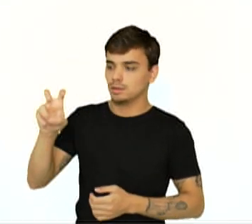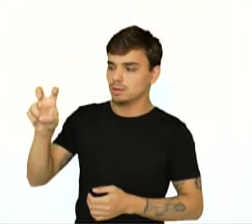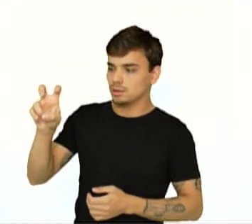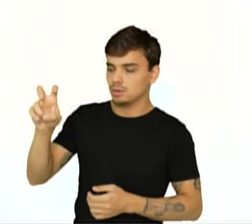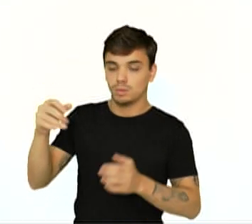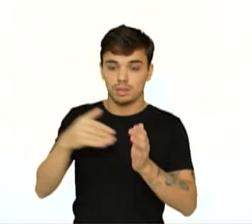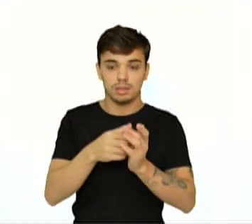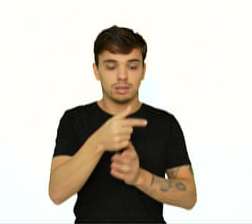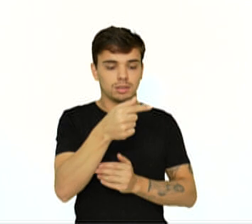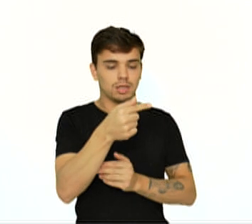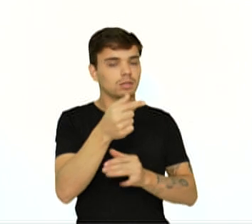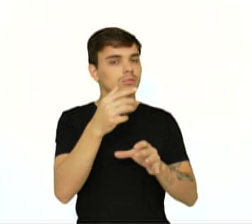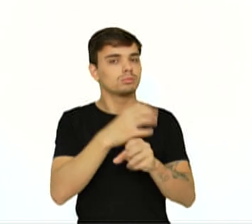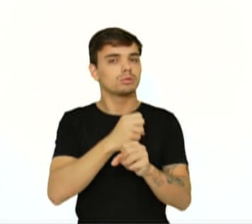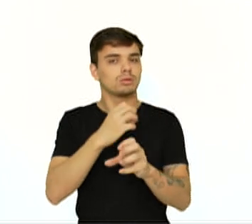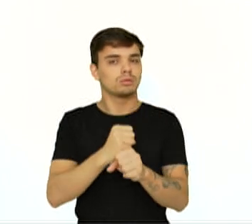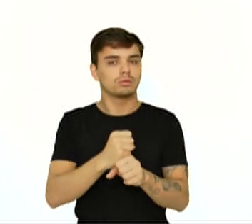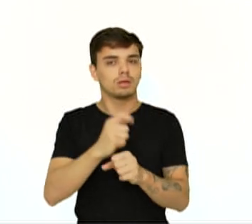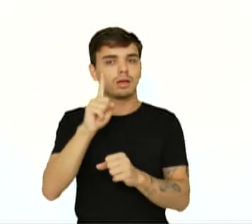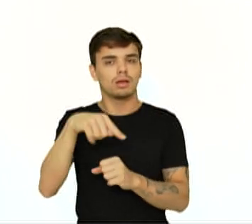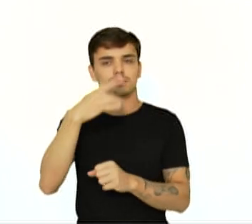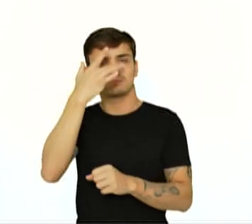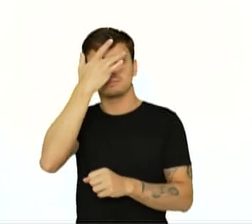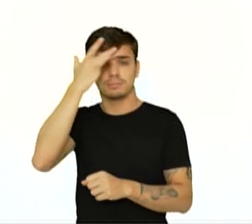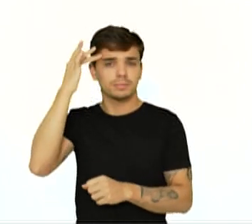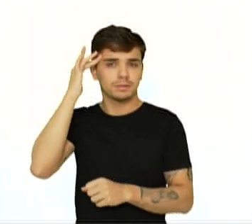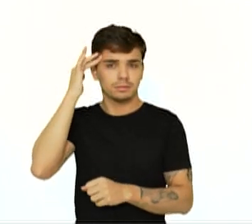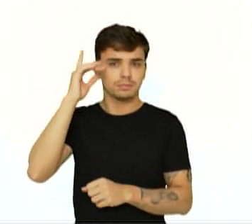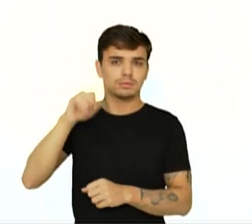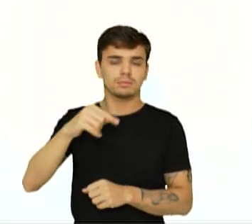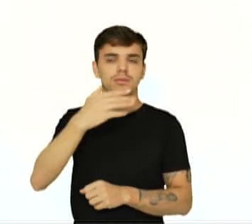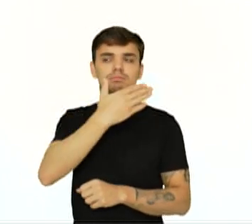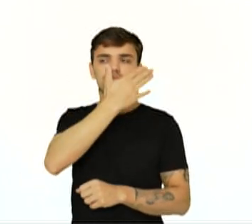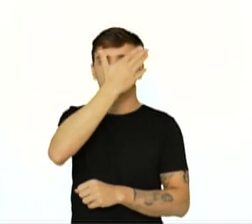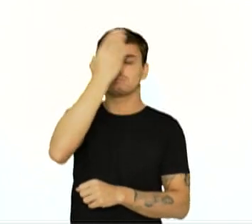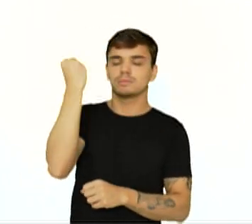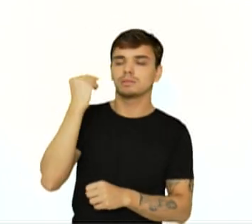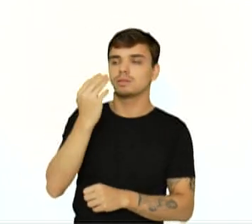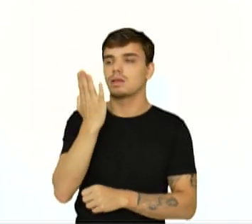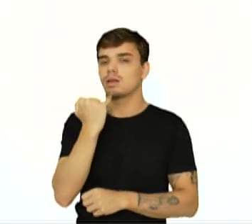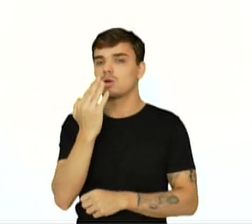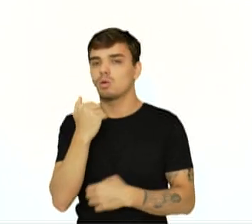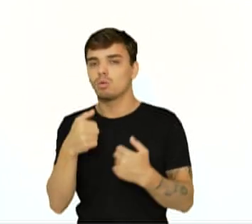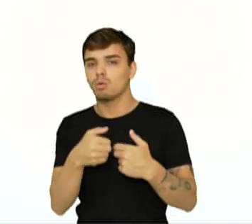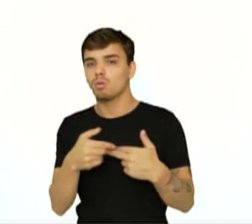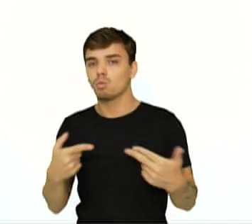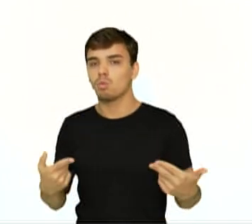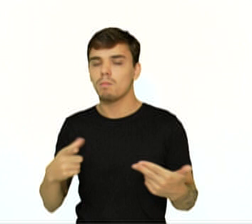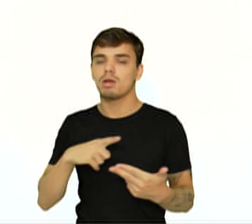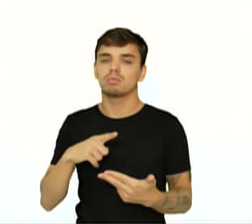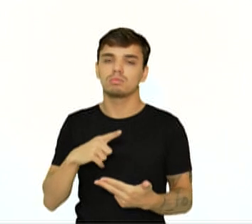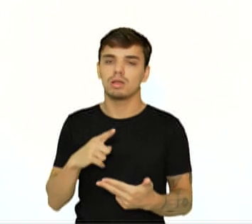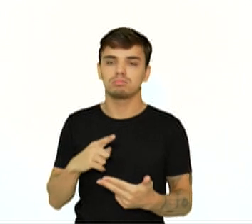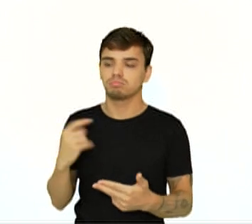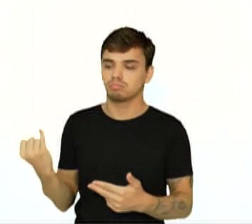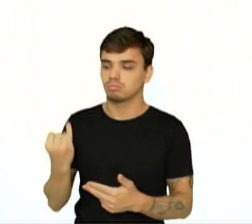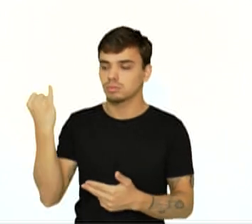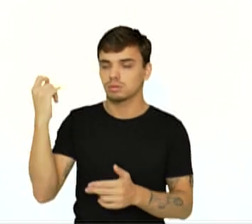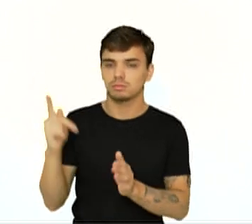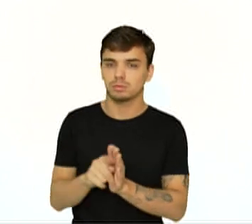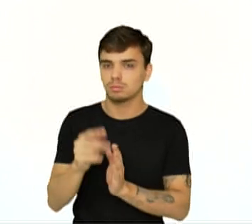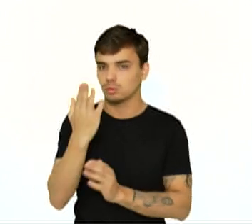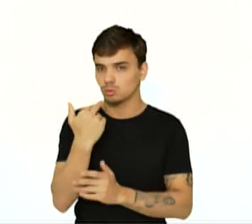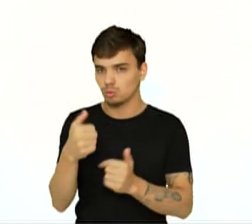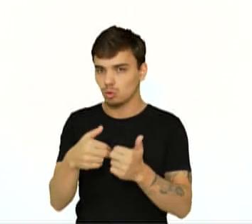7 pontos, né? É aquela pessoa que esquece de comer, não prioriza muito, não liga muito para a